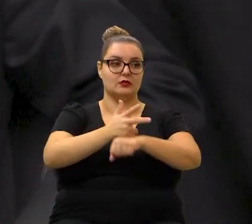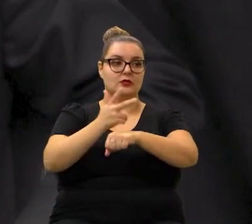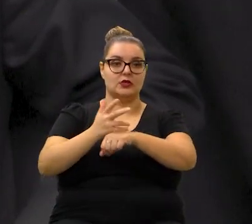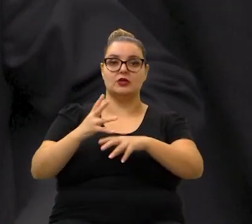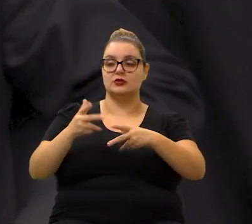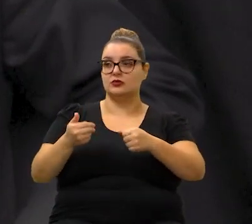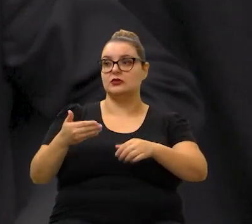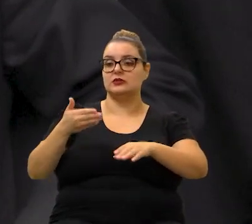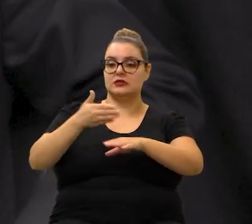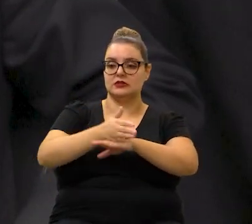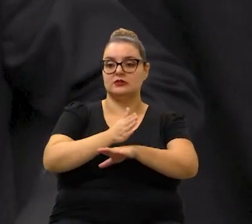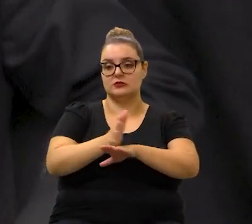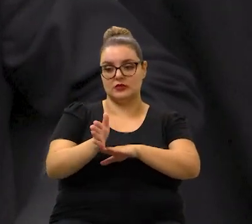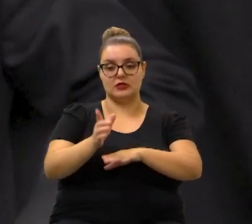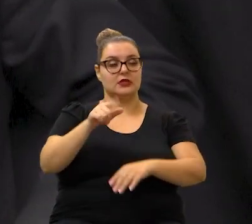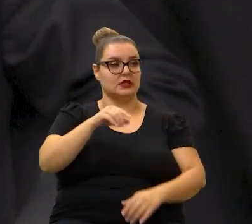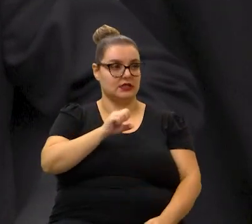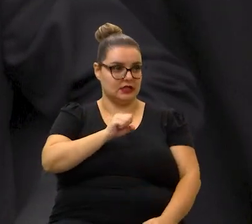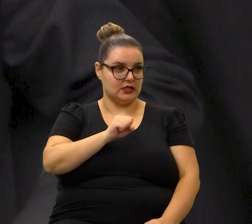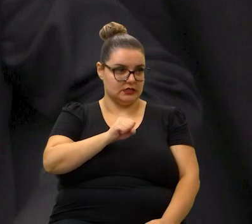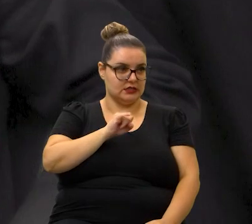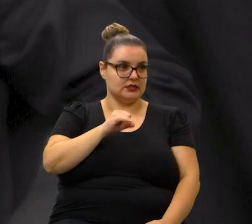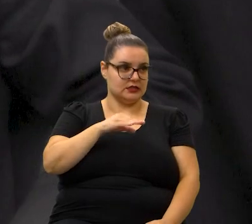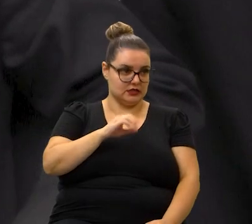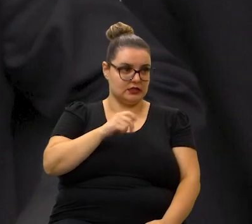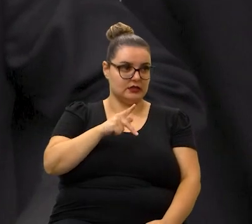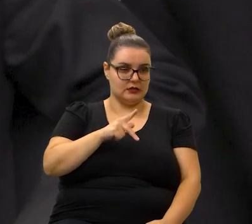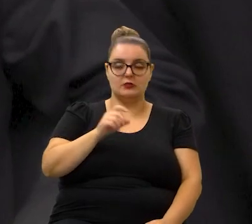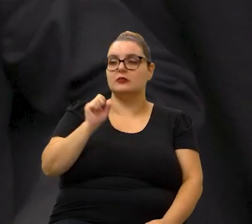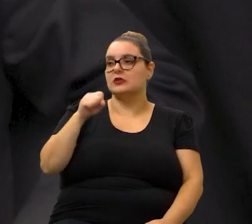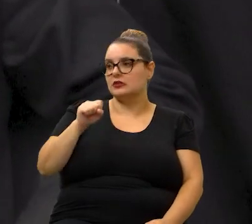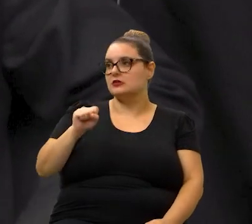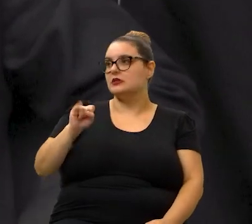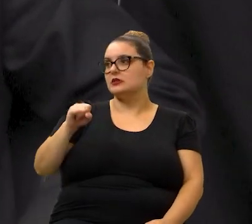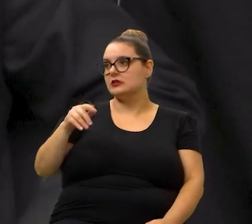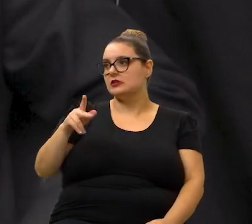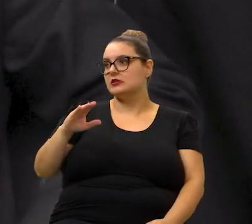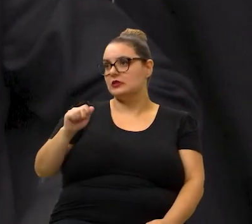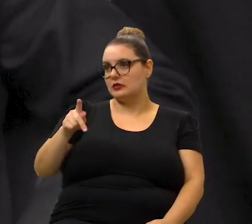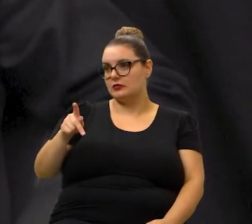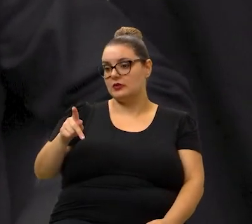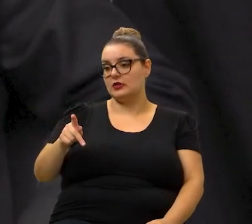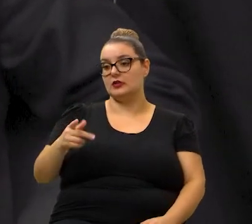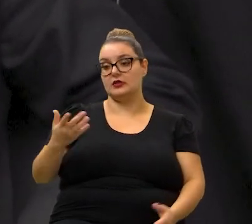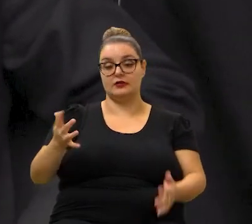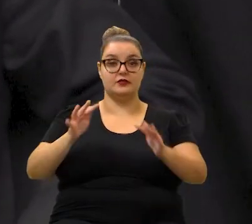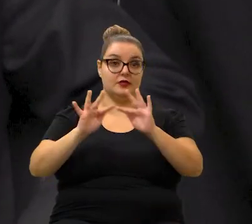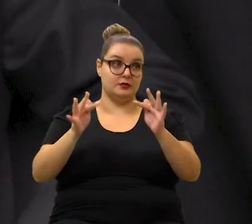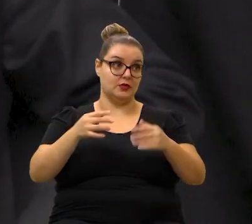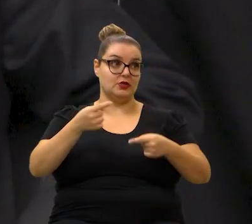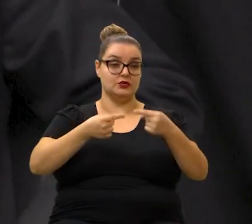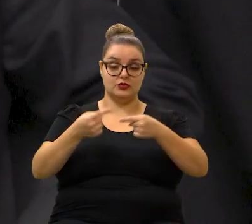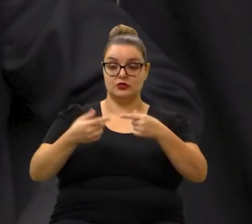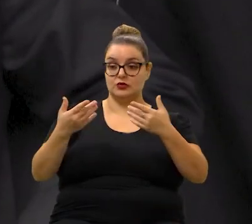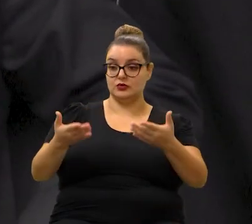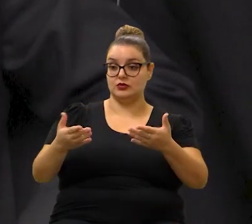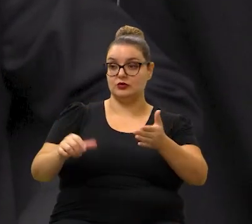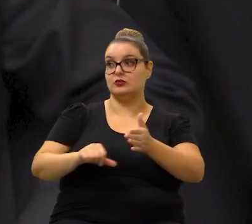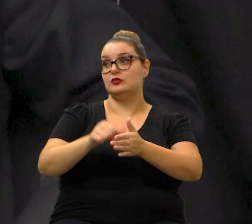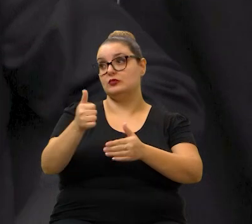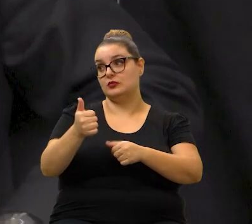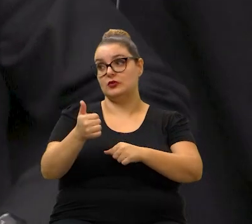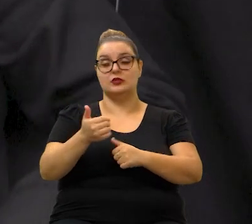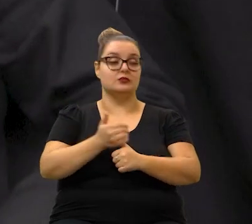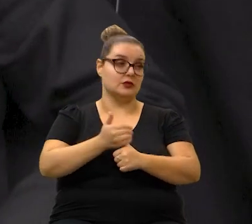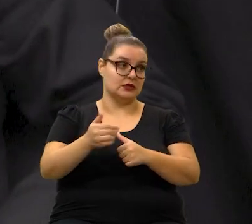entradas e saídas da nossa cidade que é o da C Camp tá e felizmente nós discutimos muito isso no primeiro